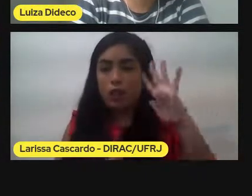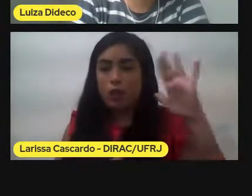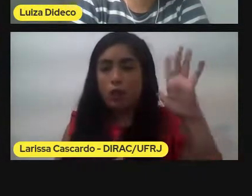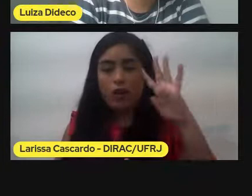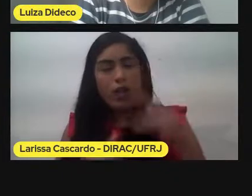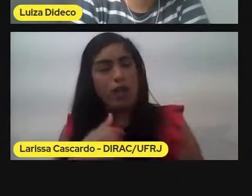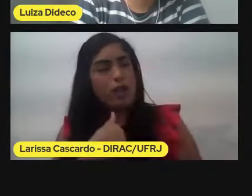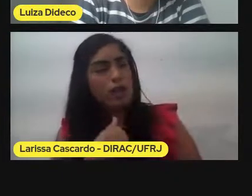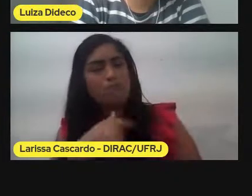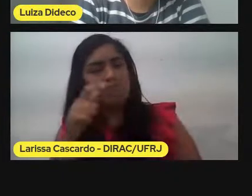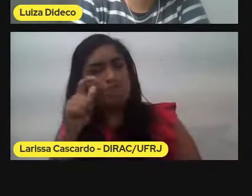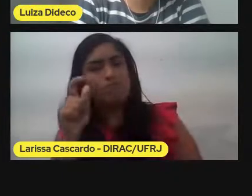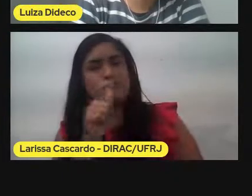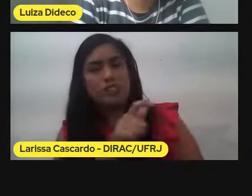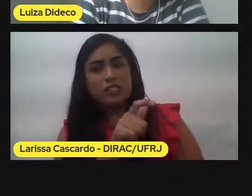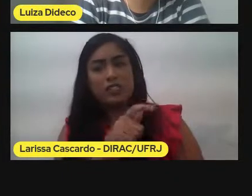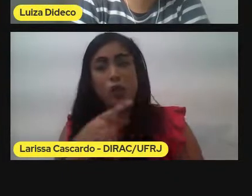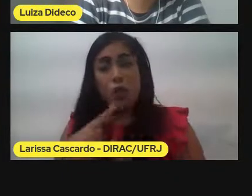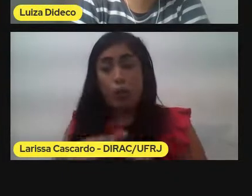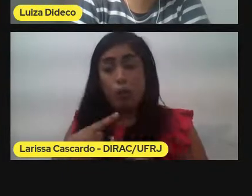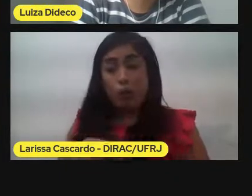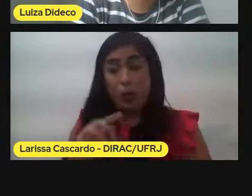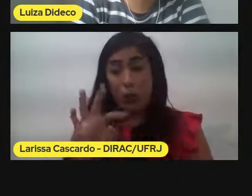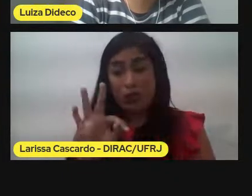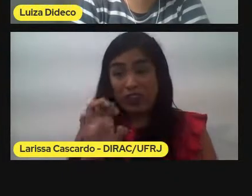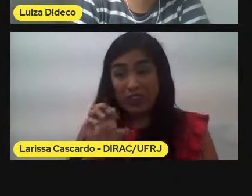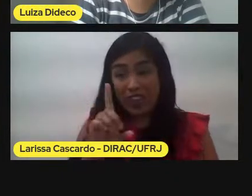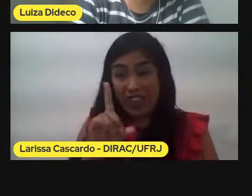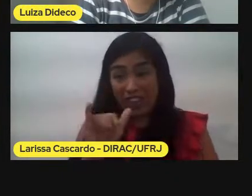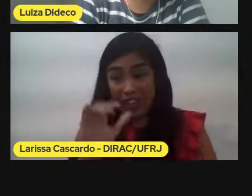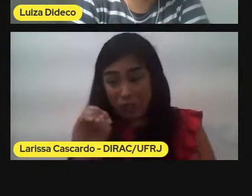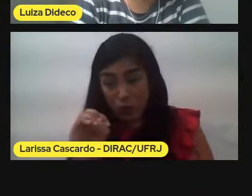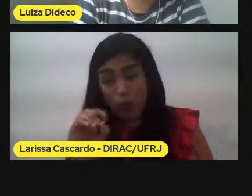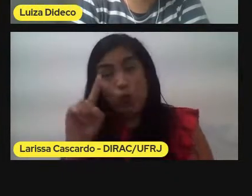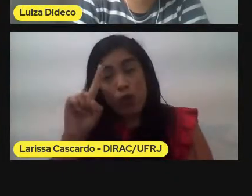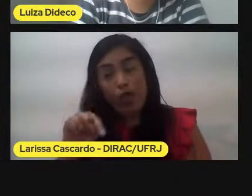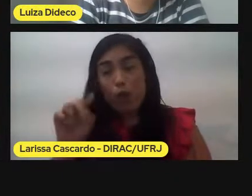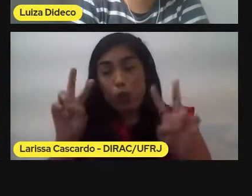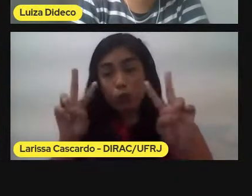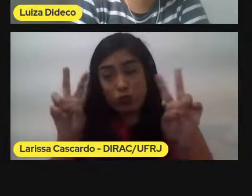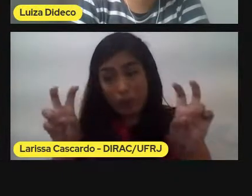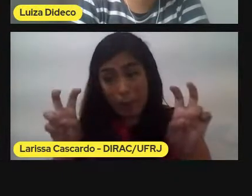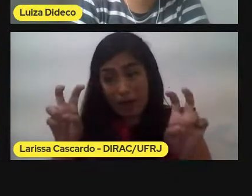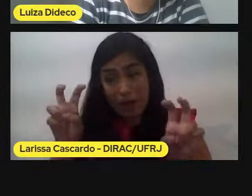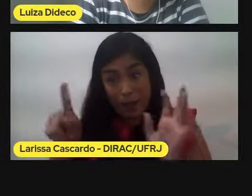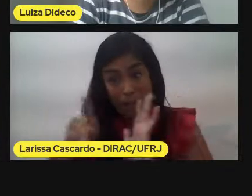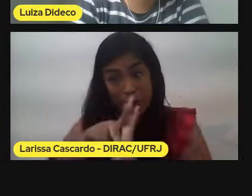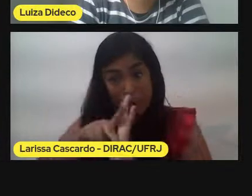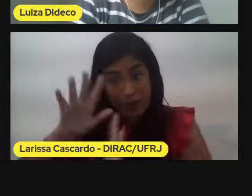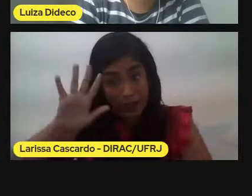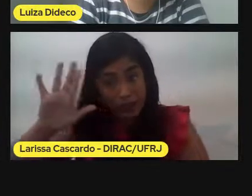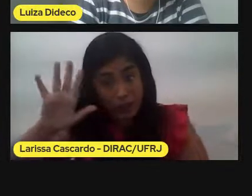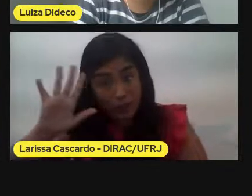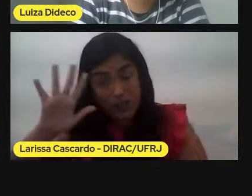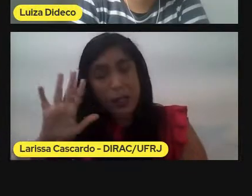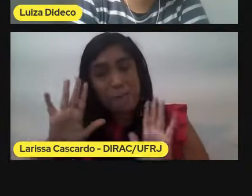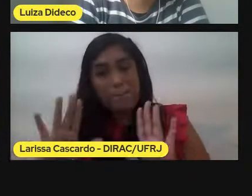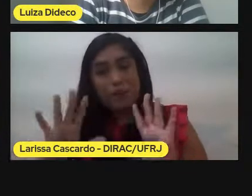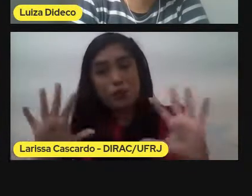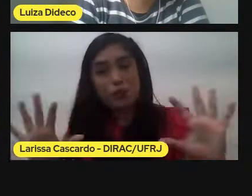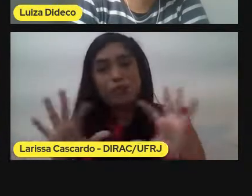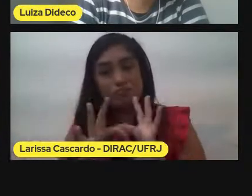o tédio é um problema filosófico da modernidade. E o tédio é um problema